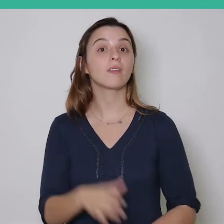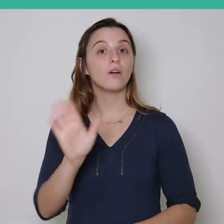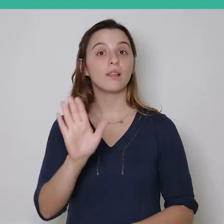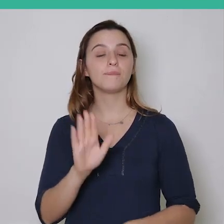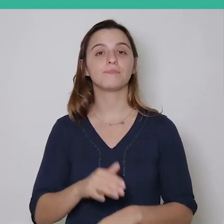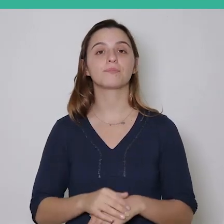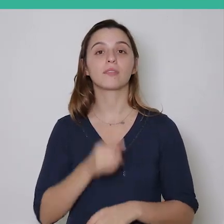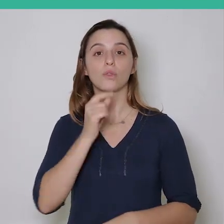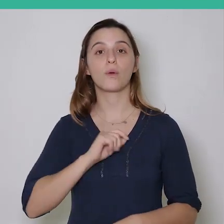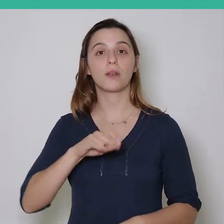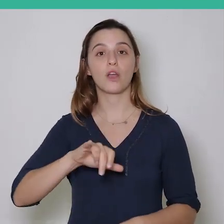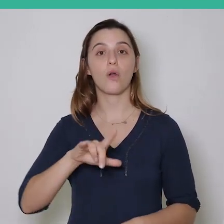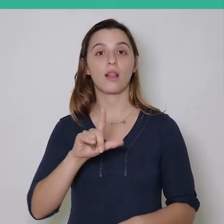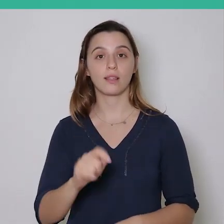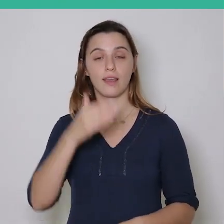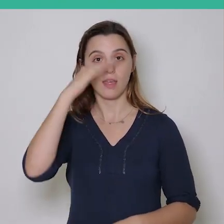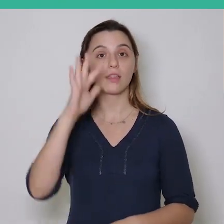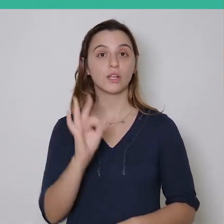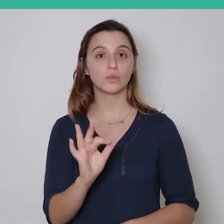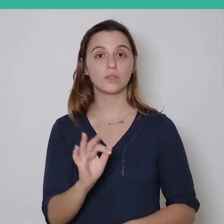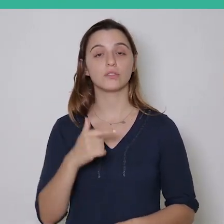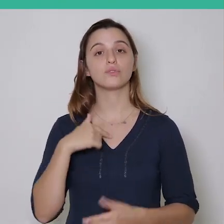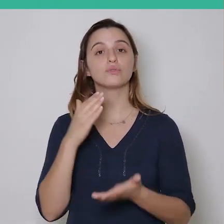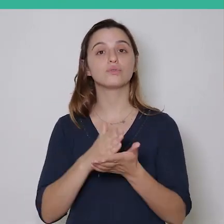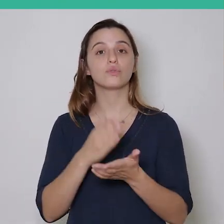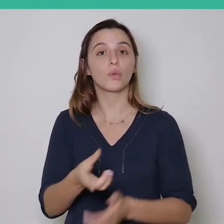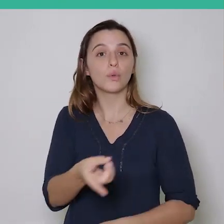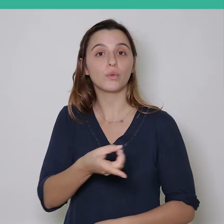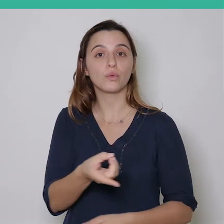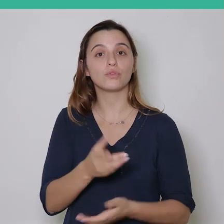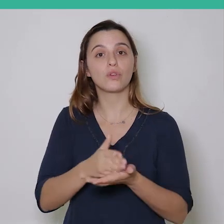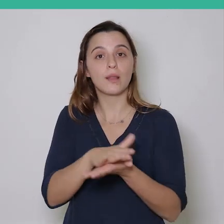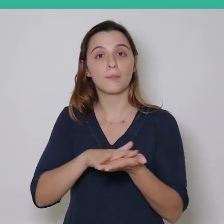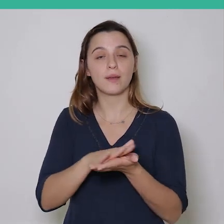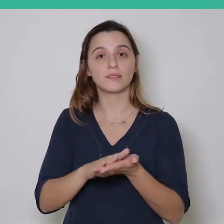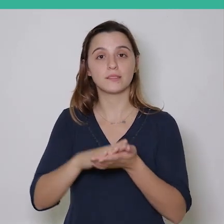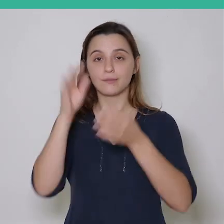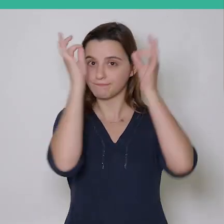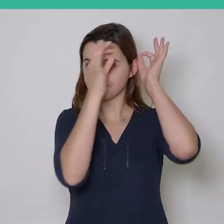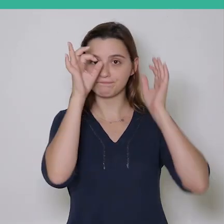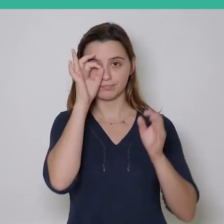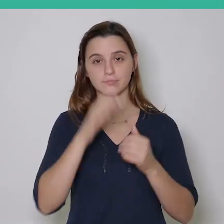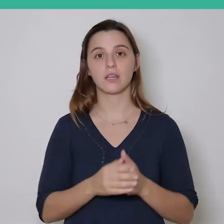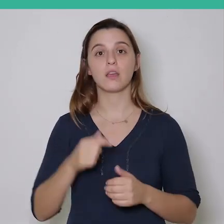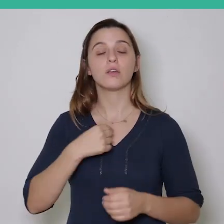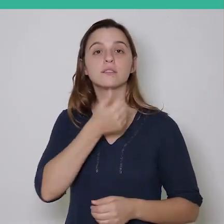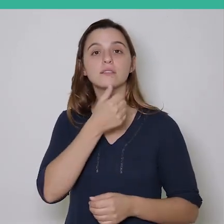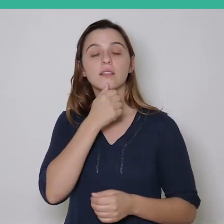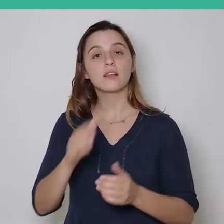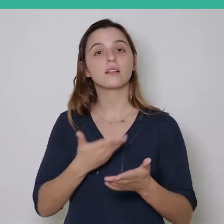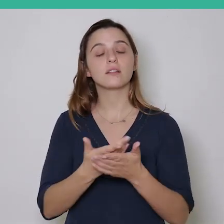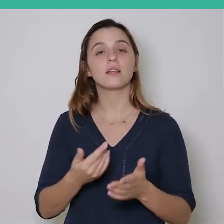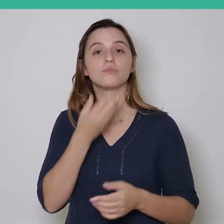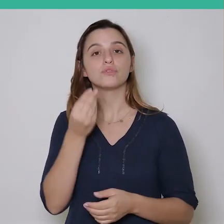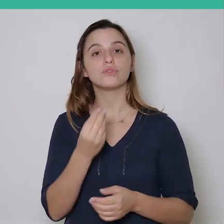Olá, o meu nome é Nicole Silva, tenho 14 anos e estudo no 9º ano na Escola Básica Fernando Pessoa. Decidi candidatar-me a jovem autarca, pois penso